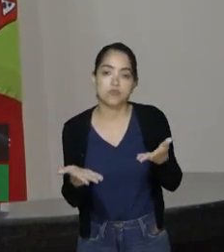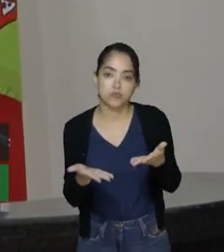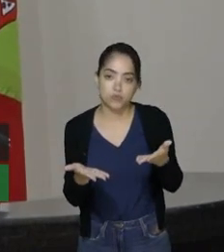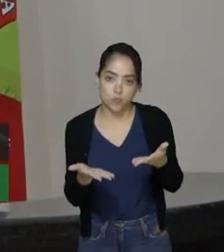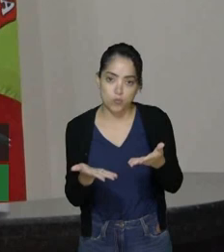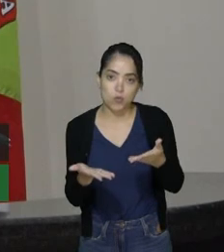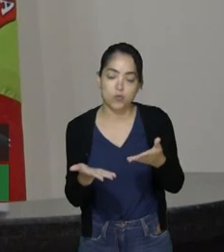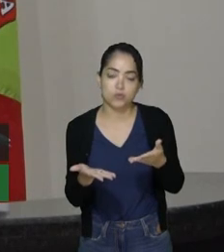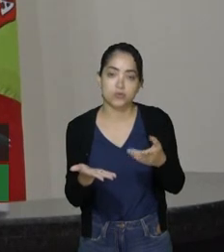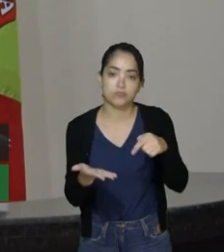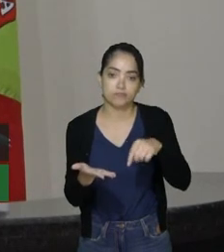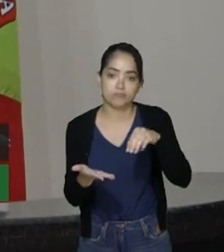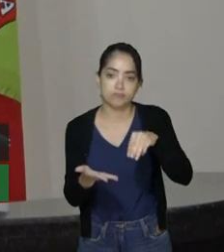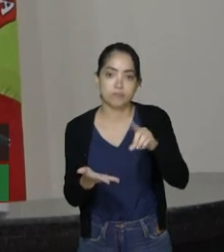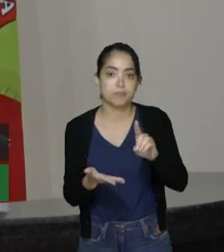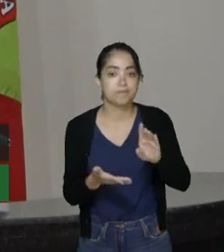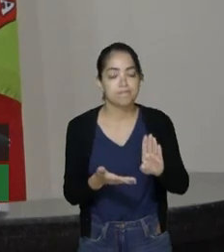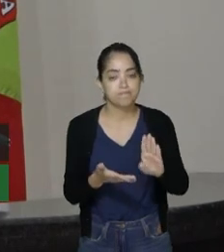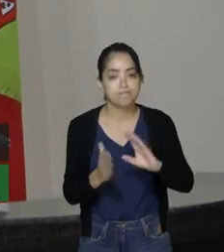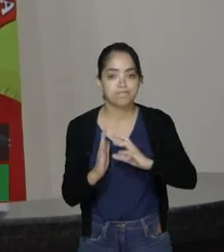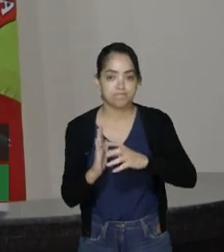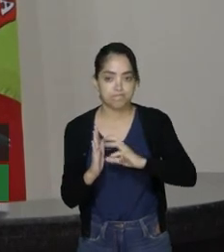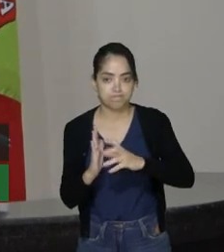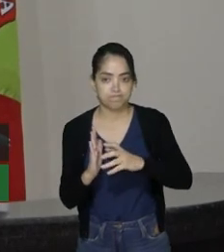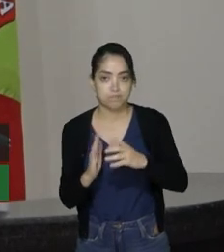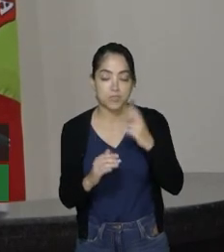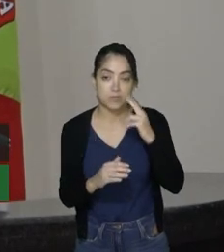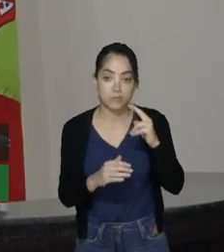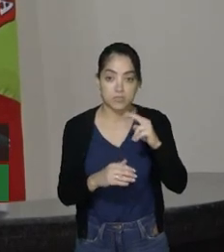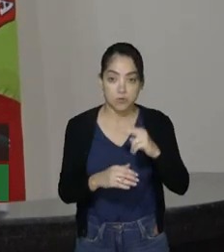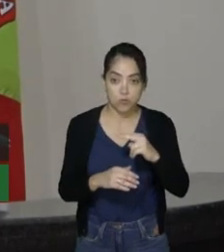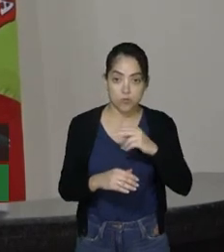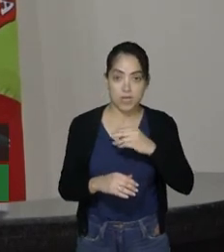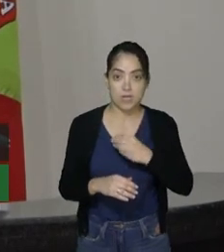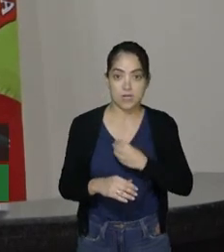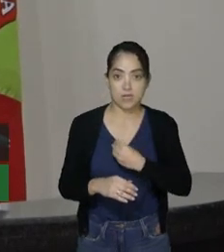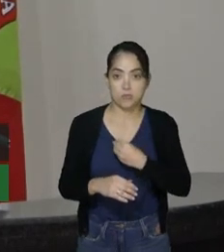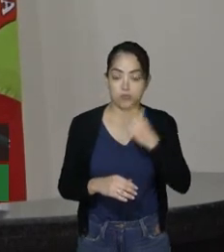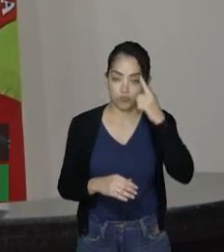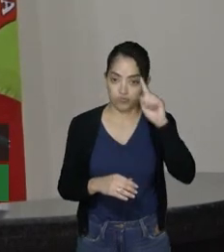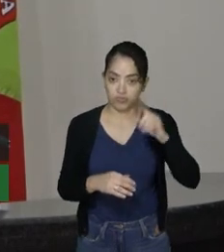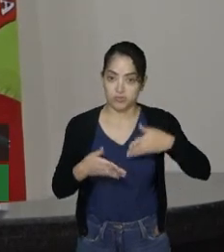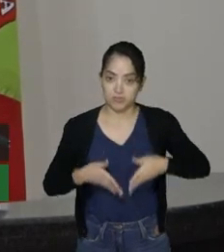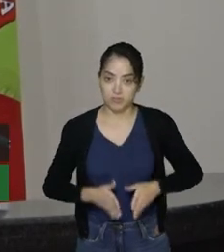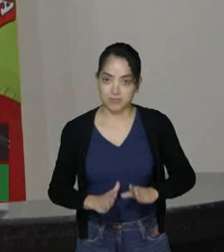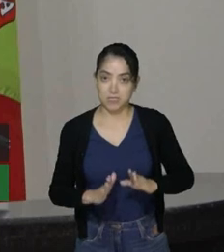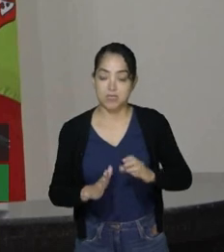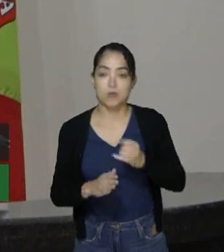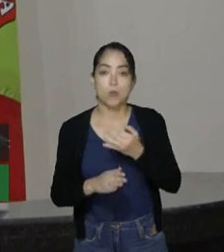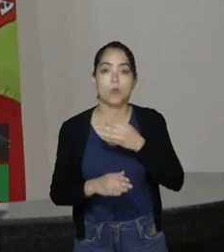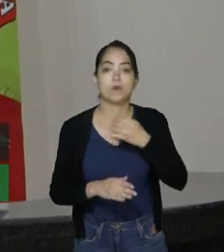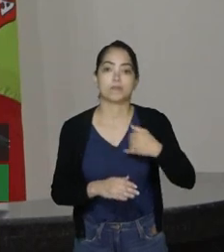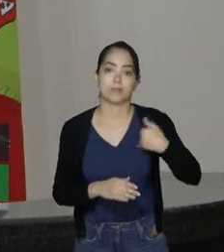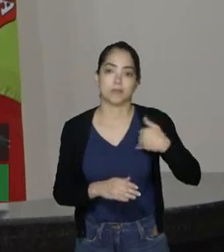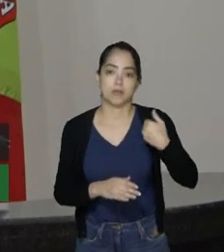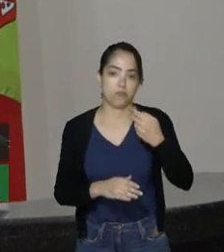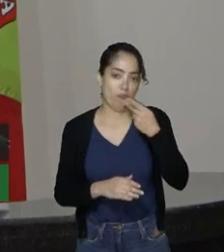no MDB. E se vocês olharem a minha data de nascimento, dá para ver quantos anos eu tenho, porque eu também não vou